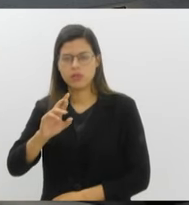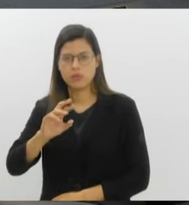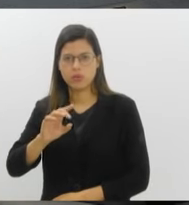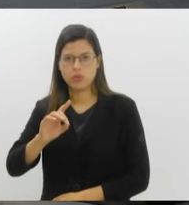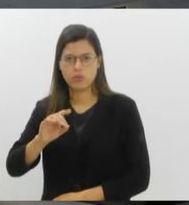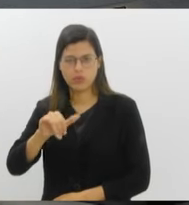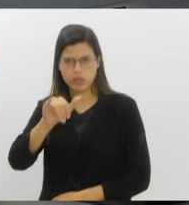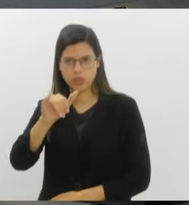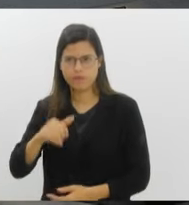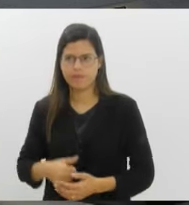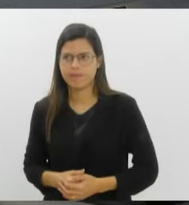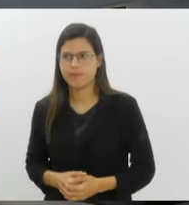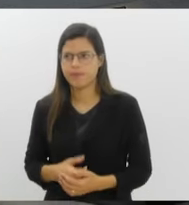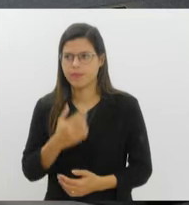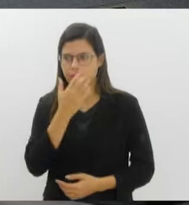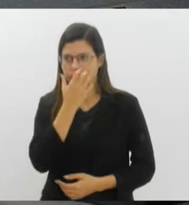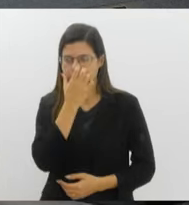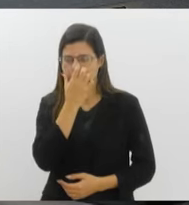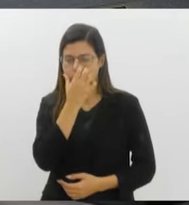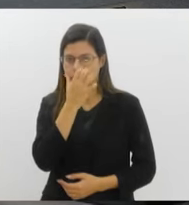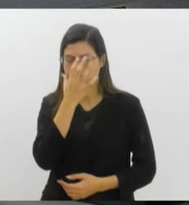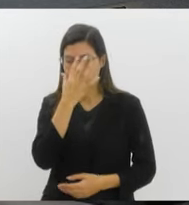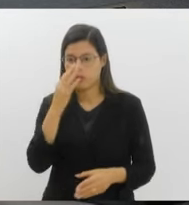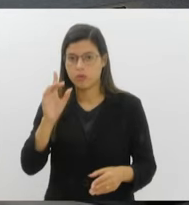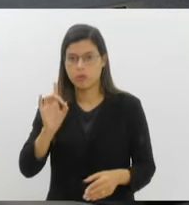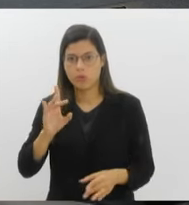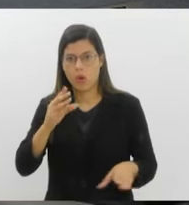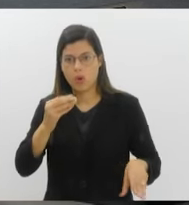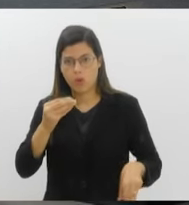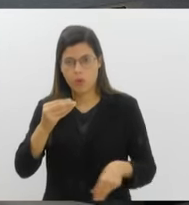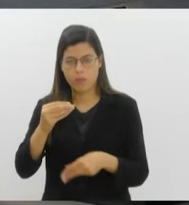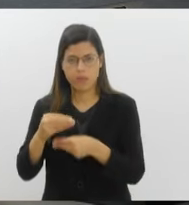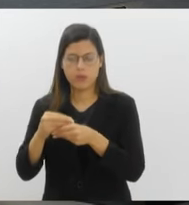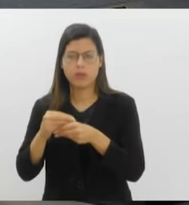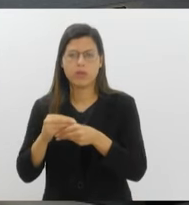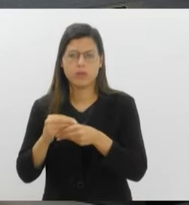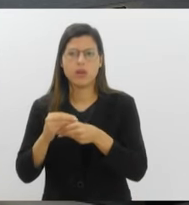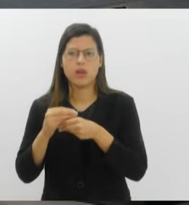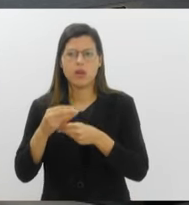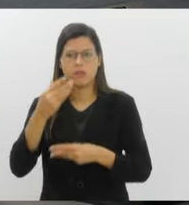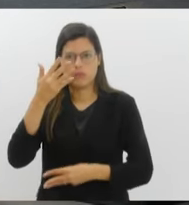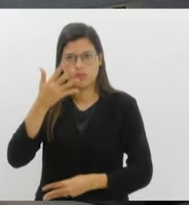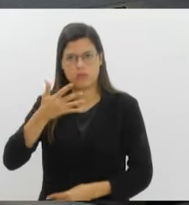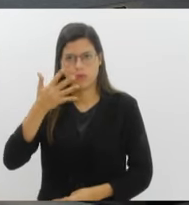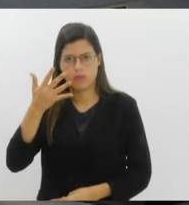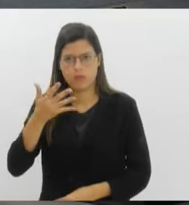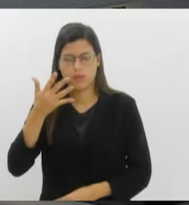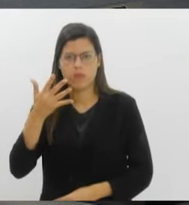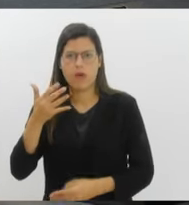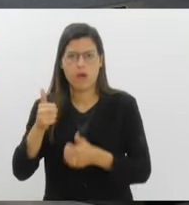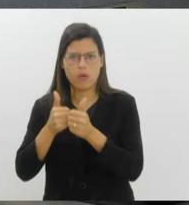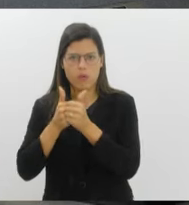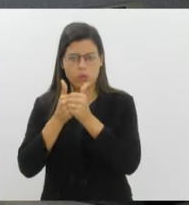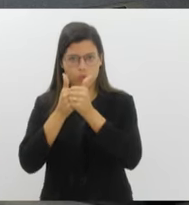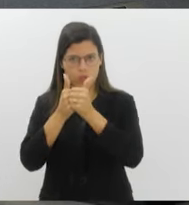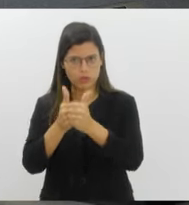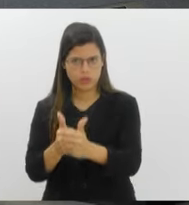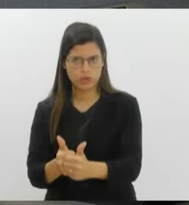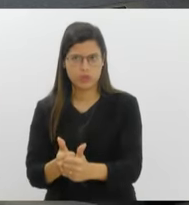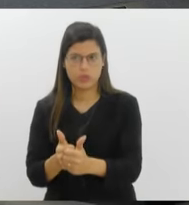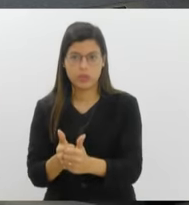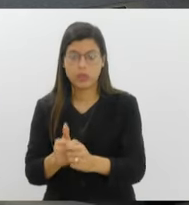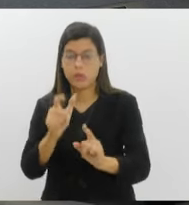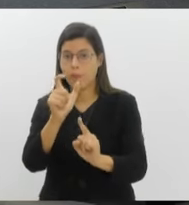complementar as suas palavras, que de forma muito assertiva vem conduzindo e delineando o perfil